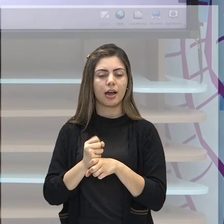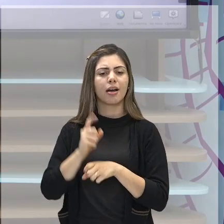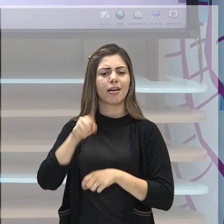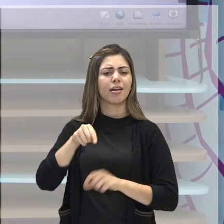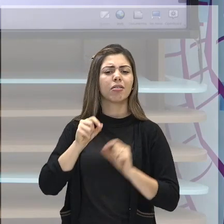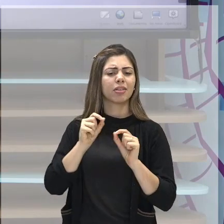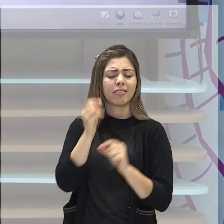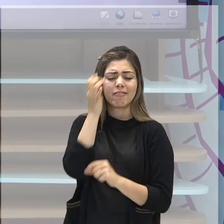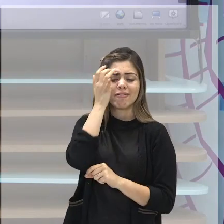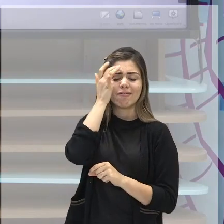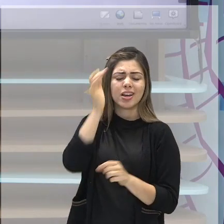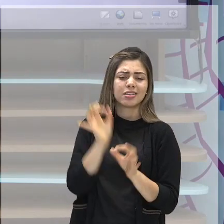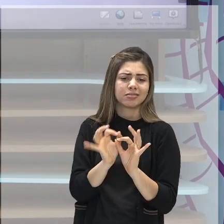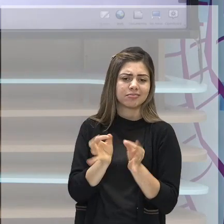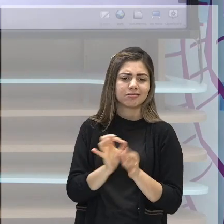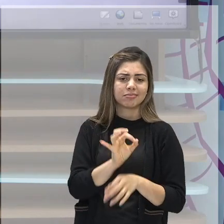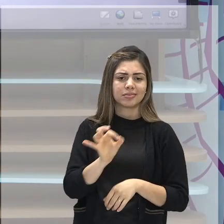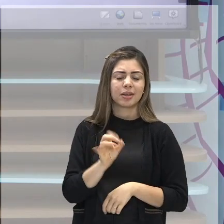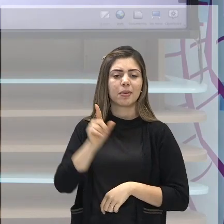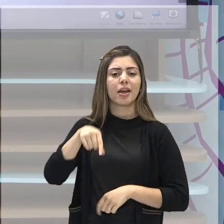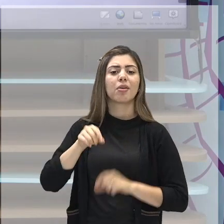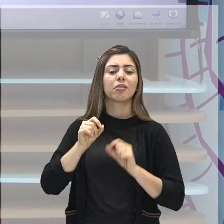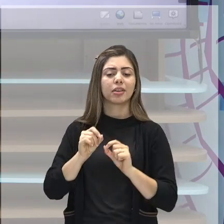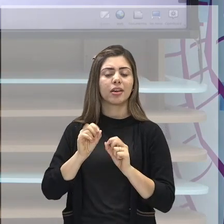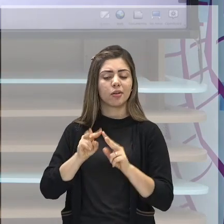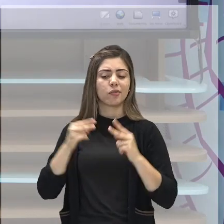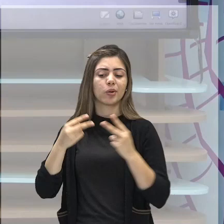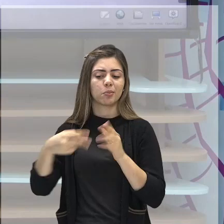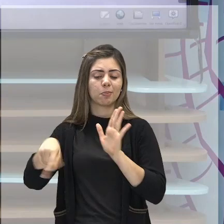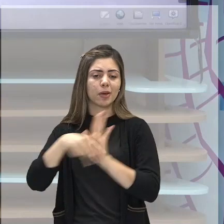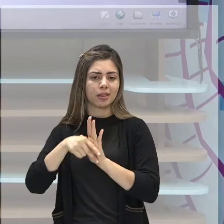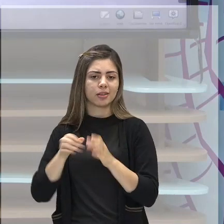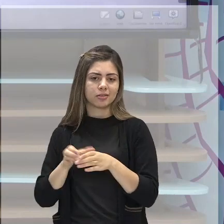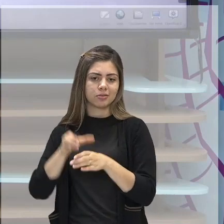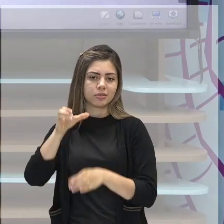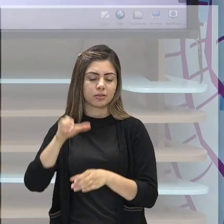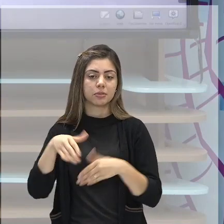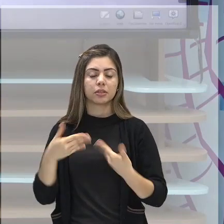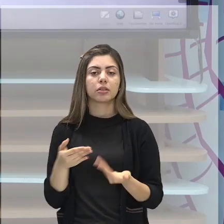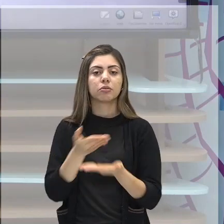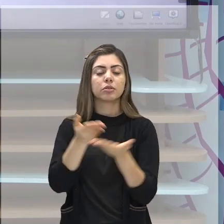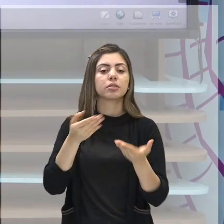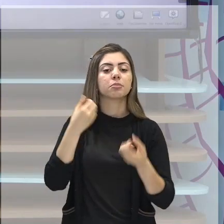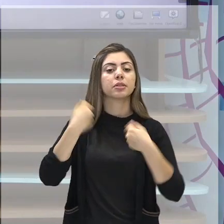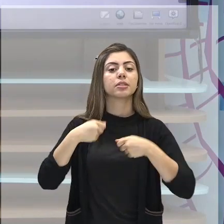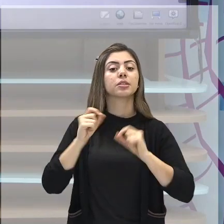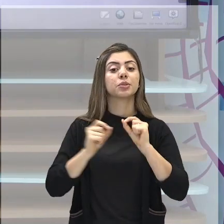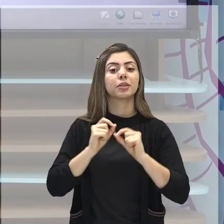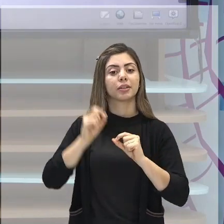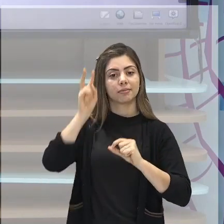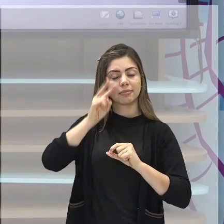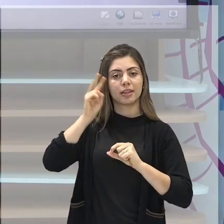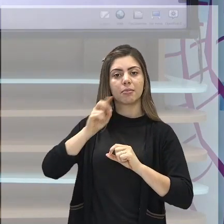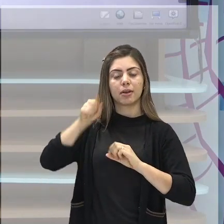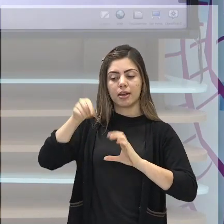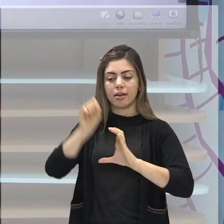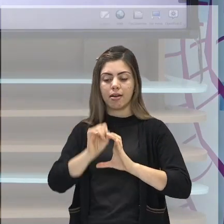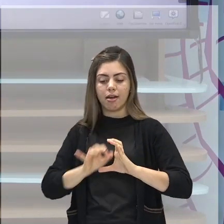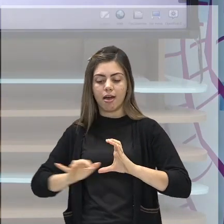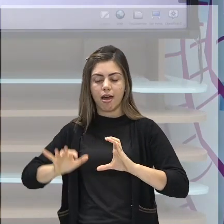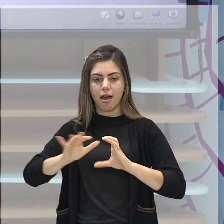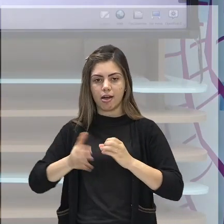muito simples. Volume de quê? Do cilindro. Basta que você encontre a área da